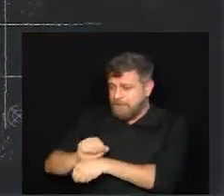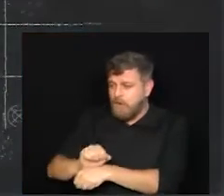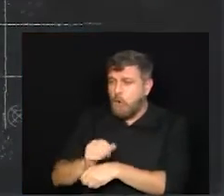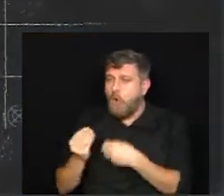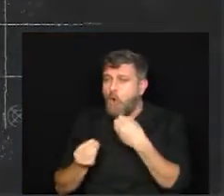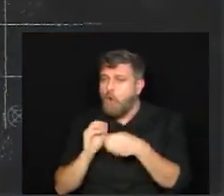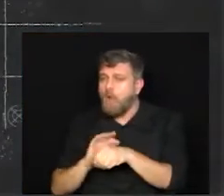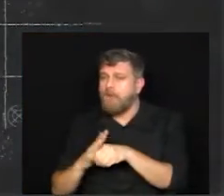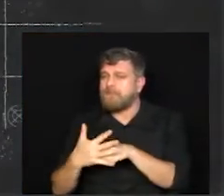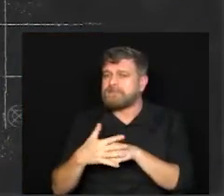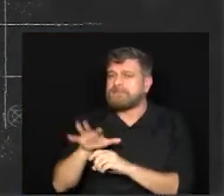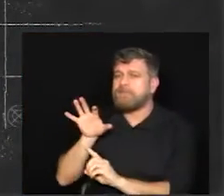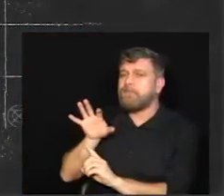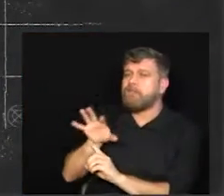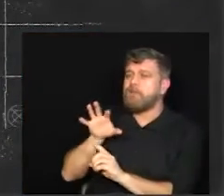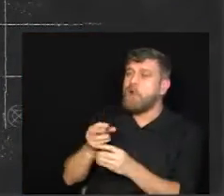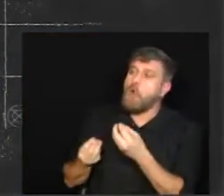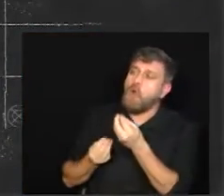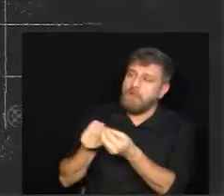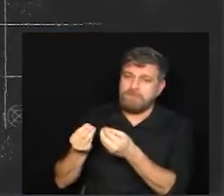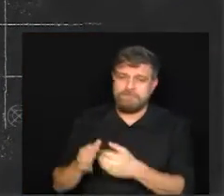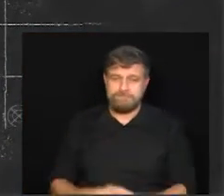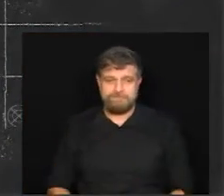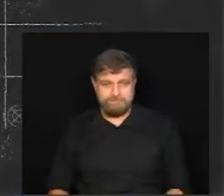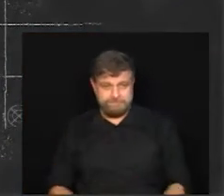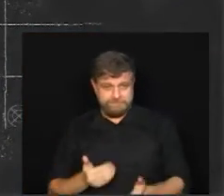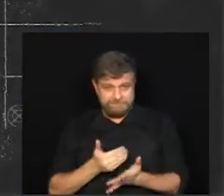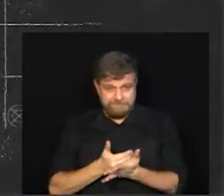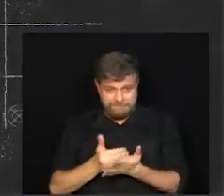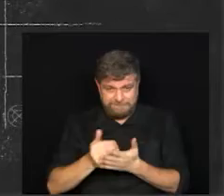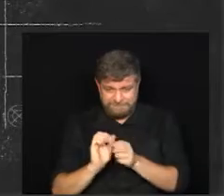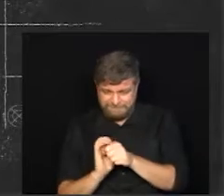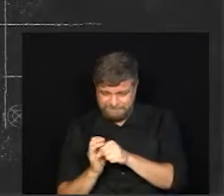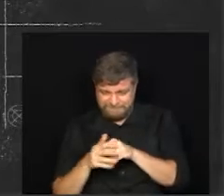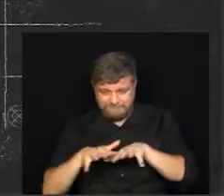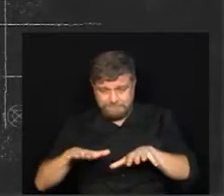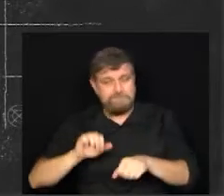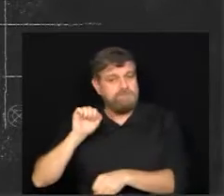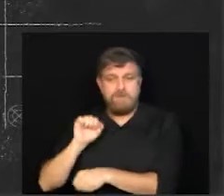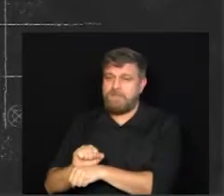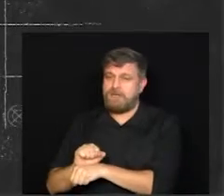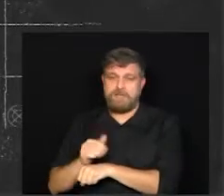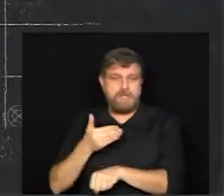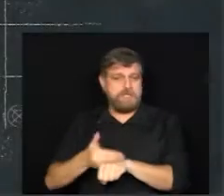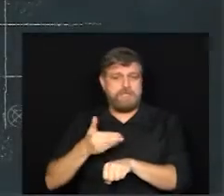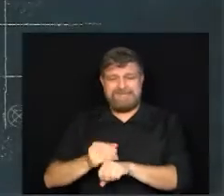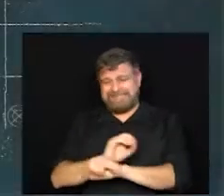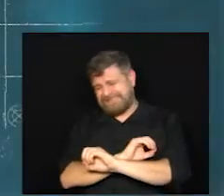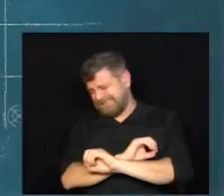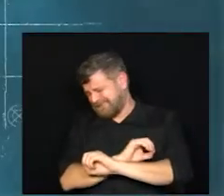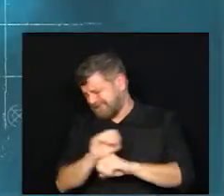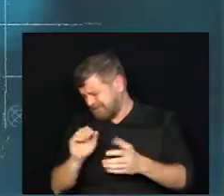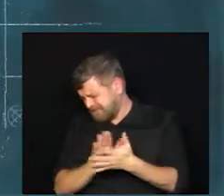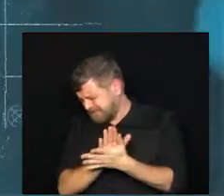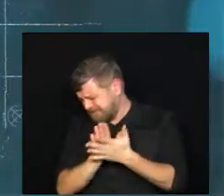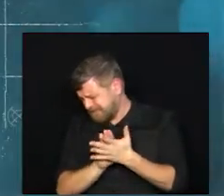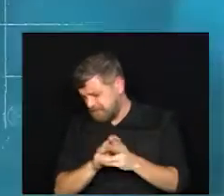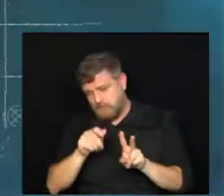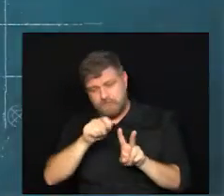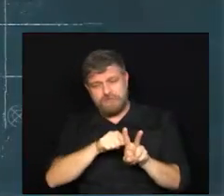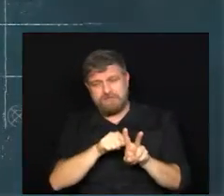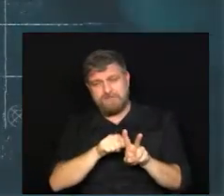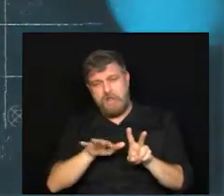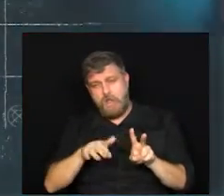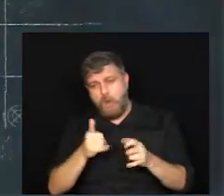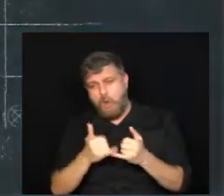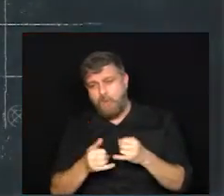contágio? Então, no começo da pandemia, eu tive que parar. Eu parei uns 2 meses, 3